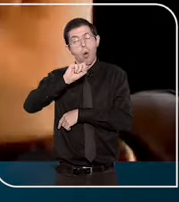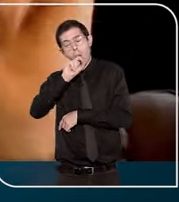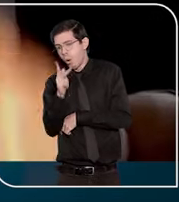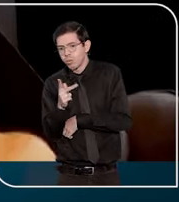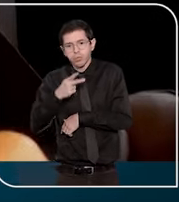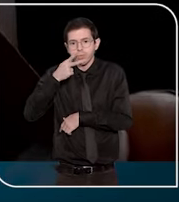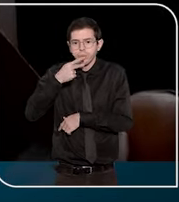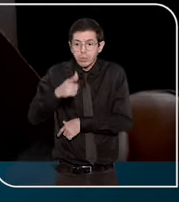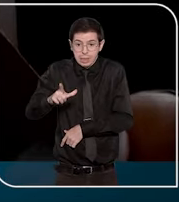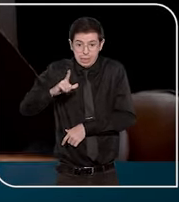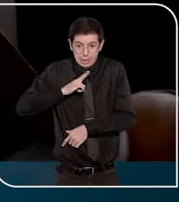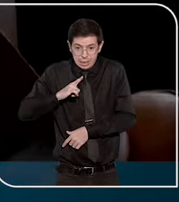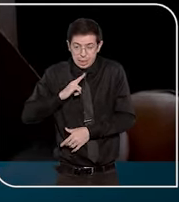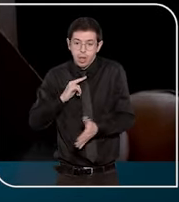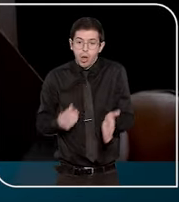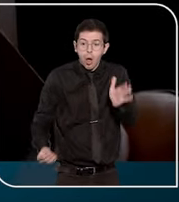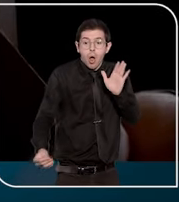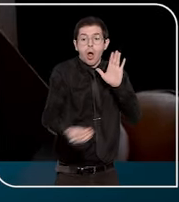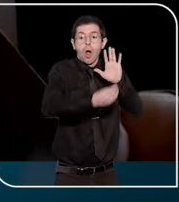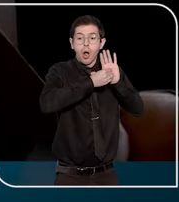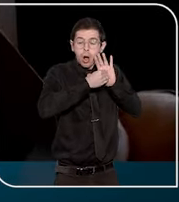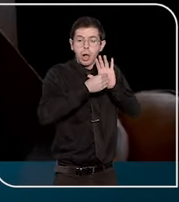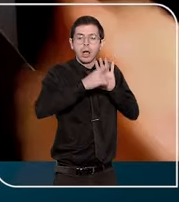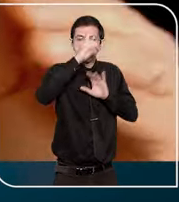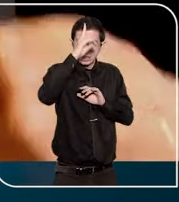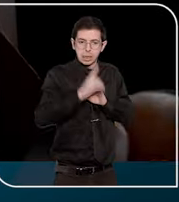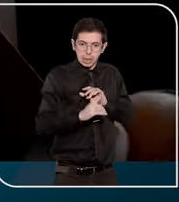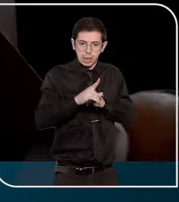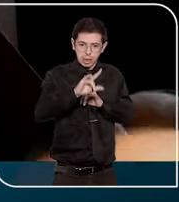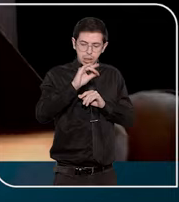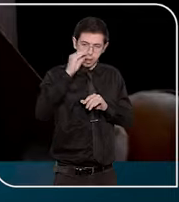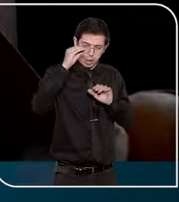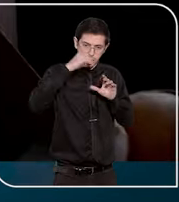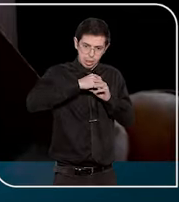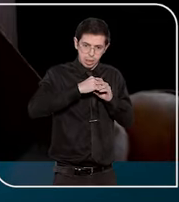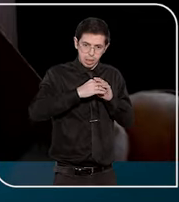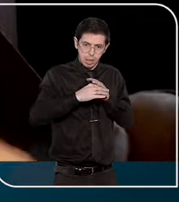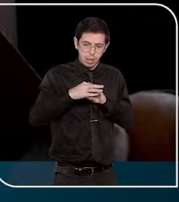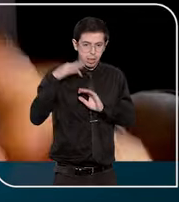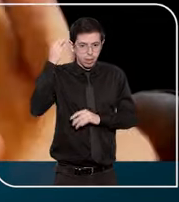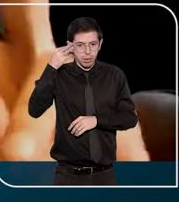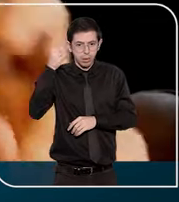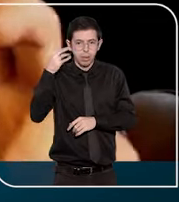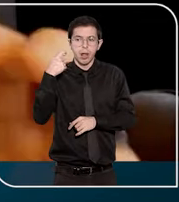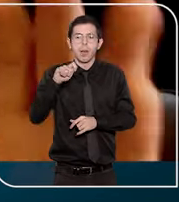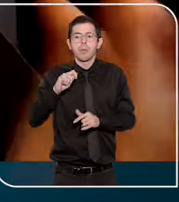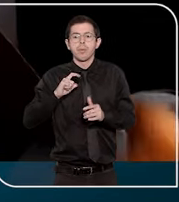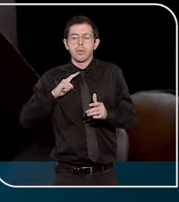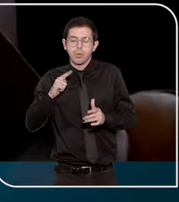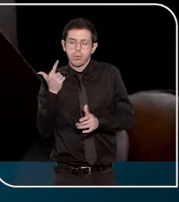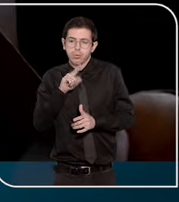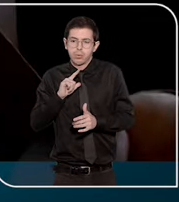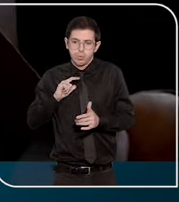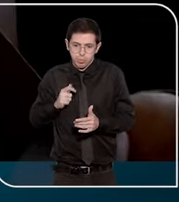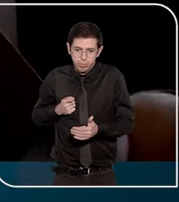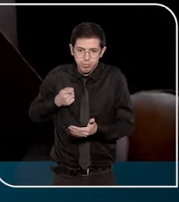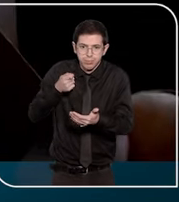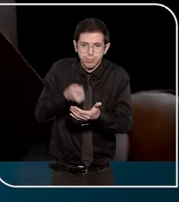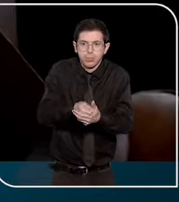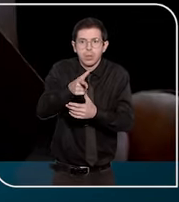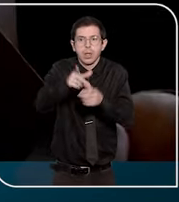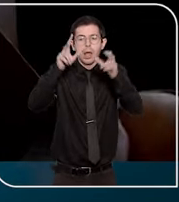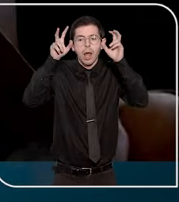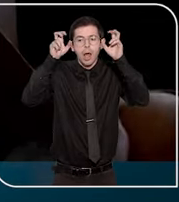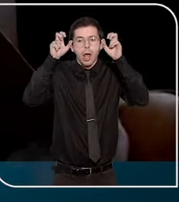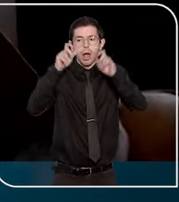tem e fixar o direito, fixar uma tese, nós vamos ter que aplicar esse tema da repercussão geral.